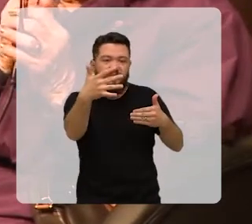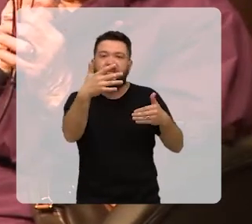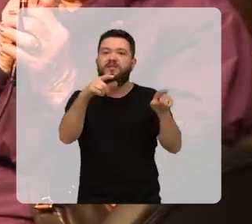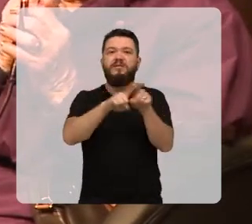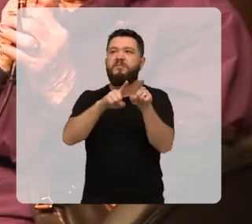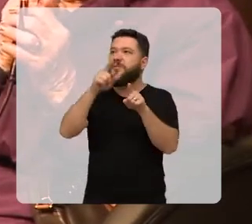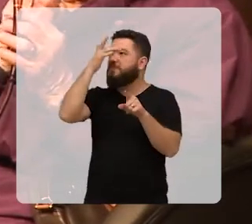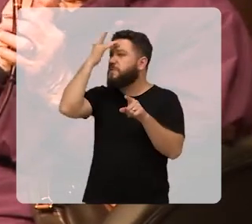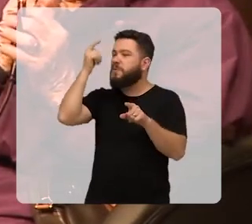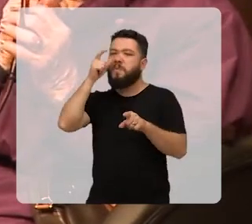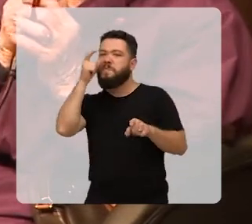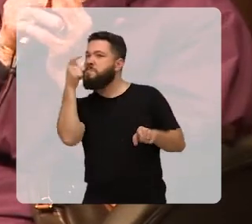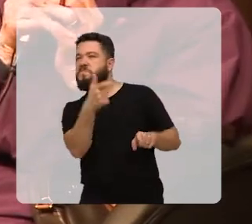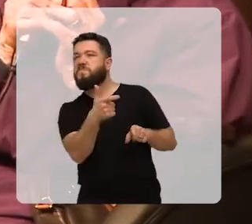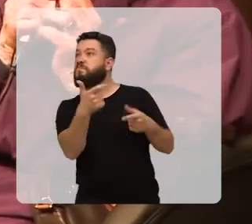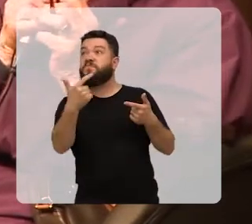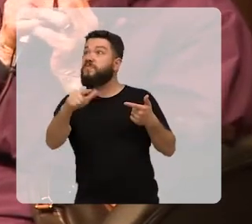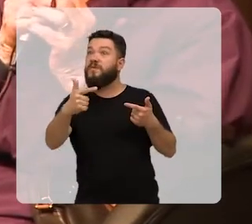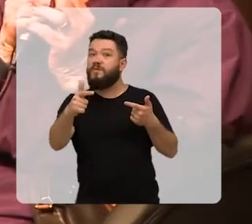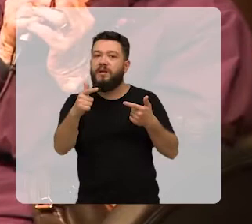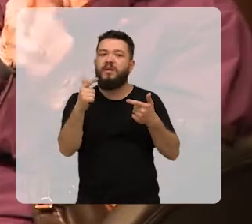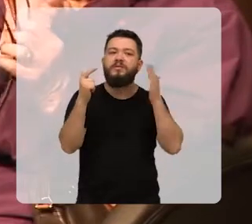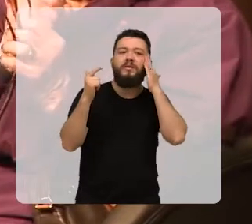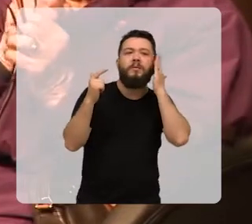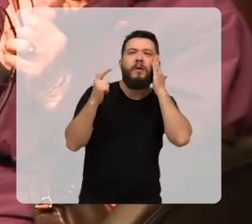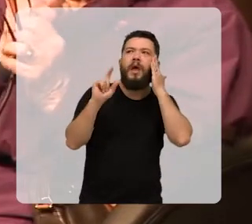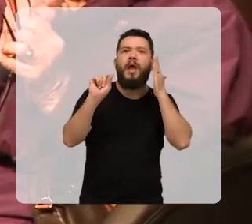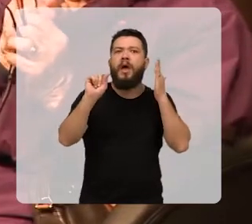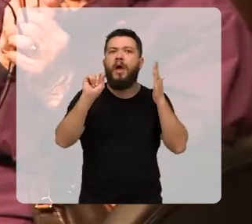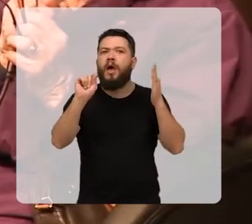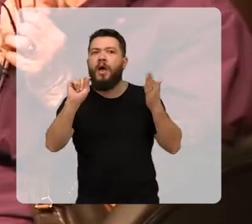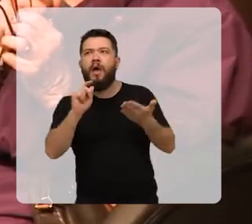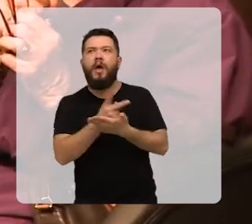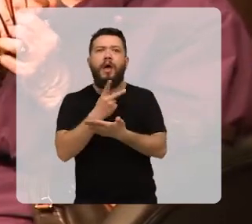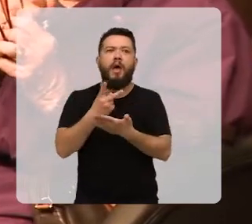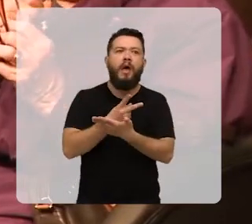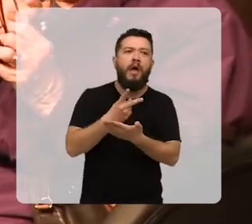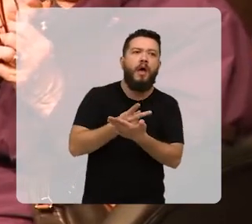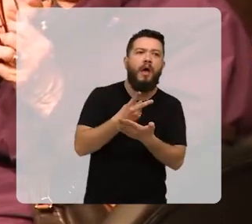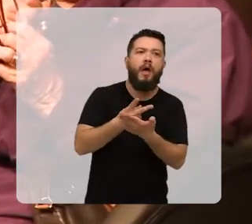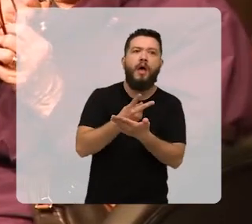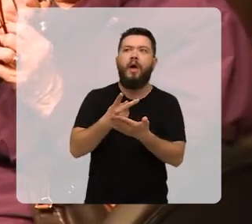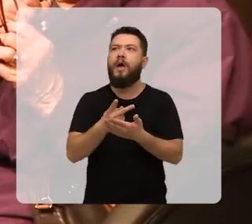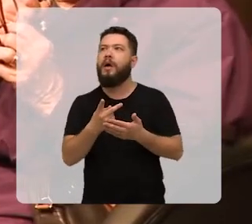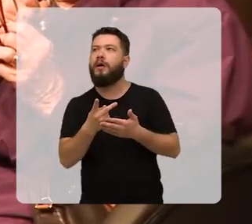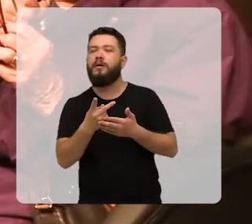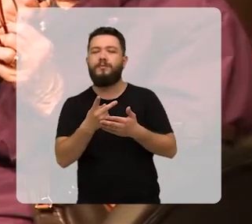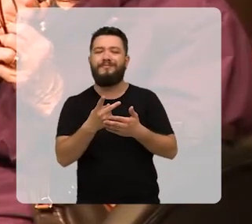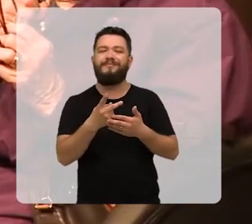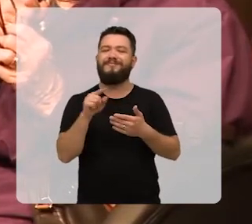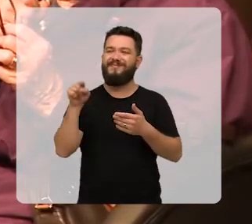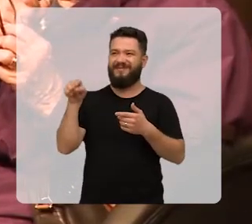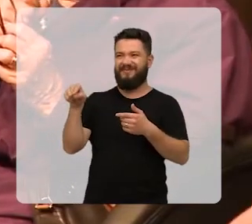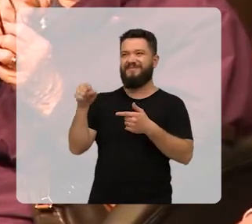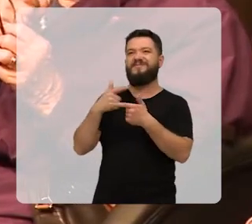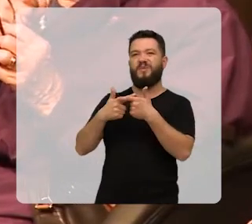que o pessoal tem para saber o que está acontecendo é um problema muito grande